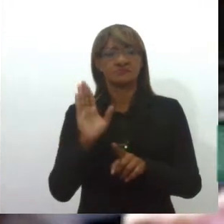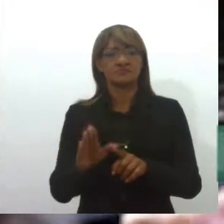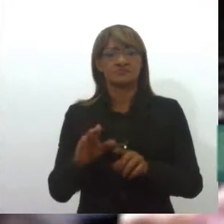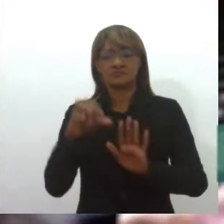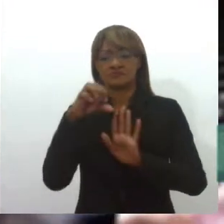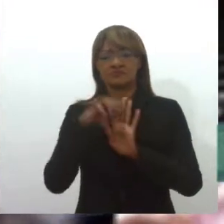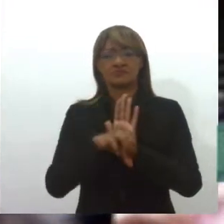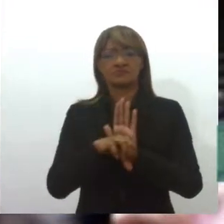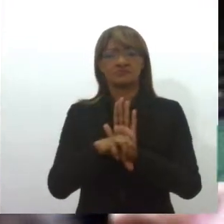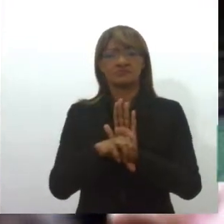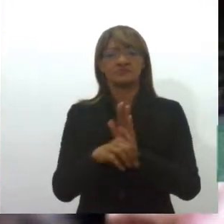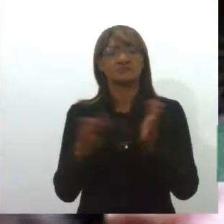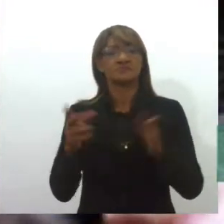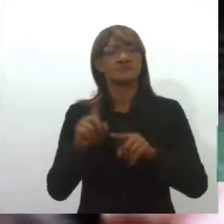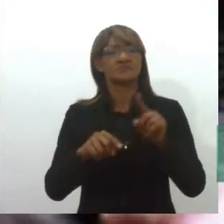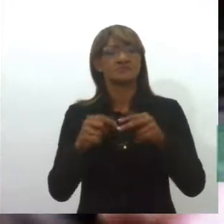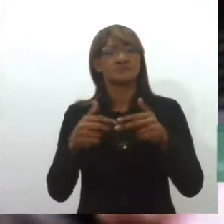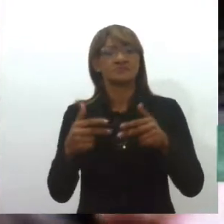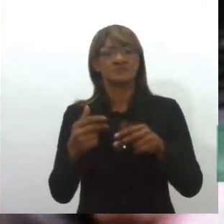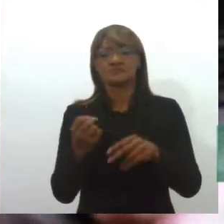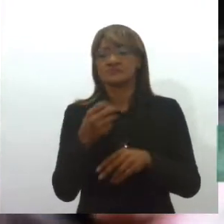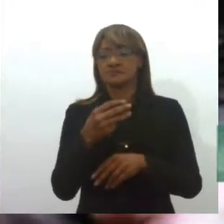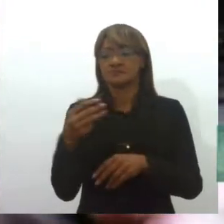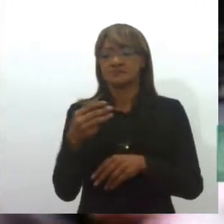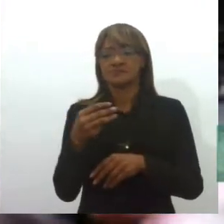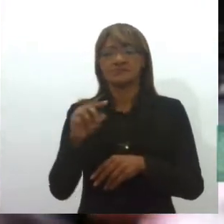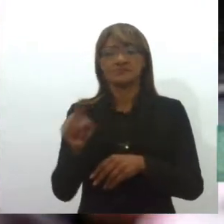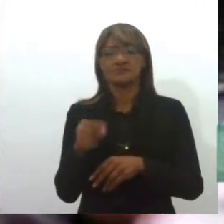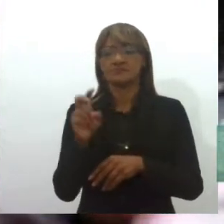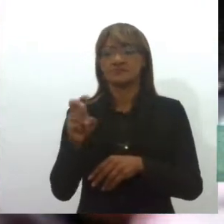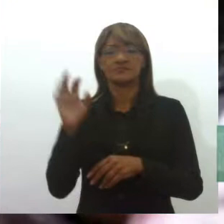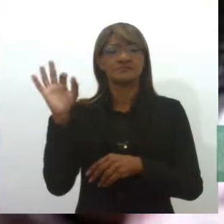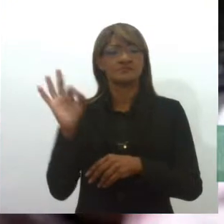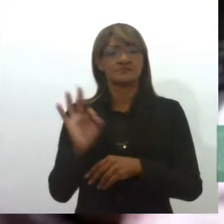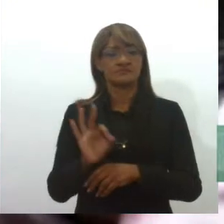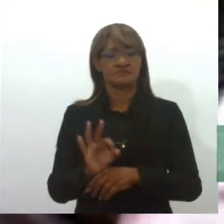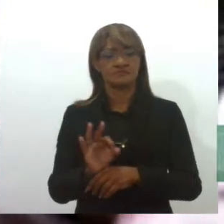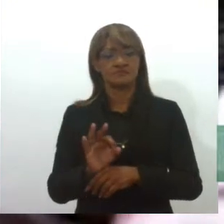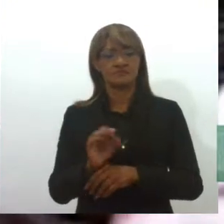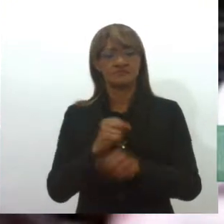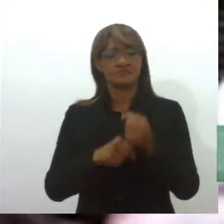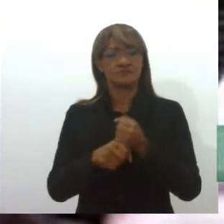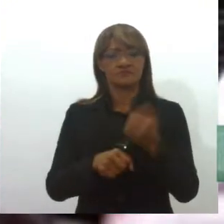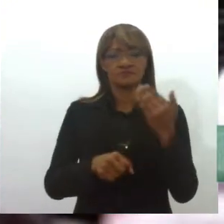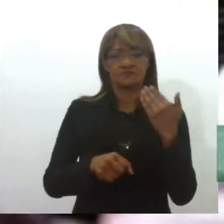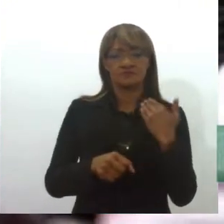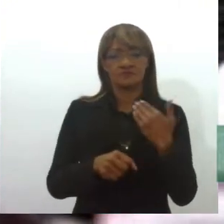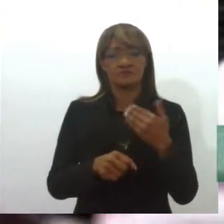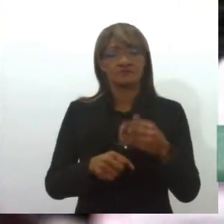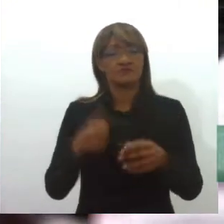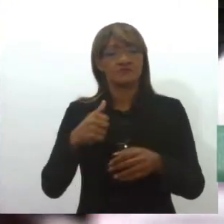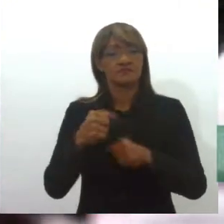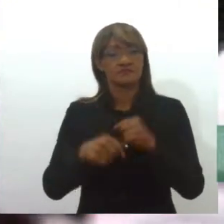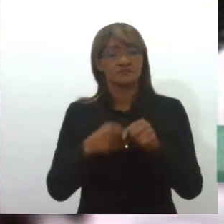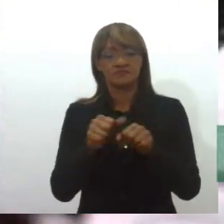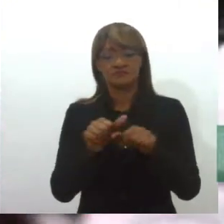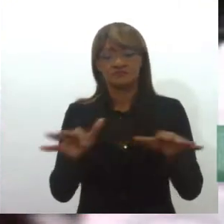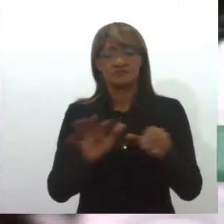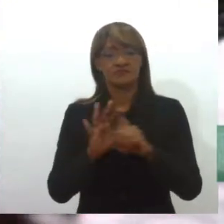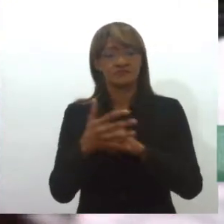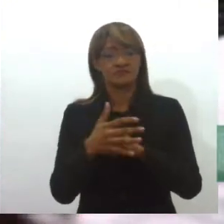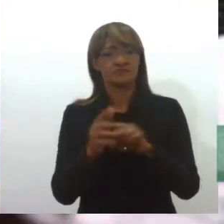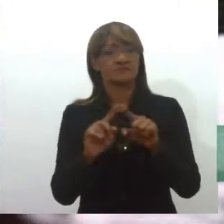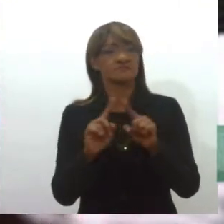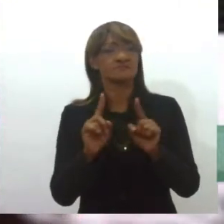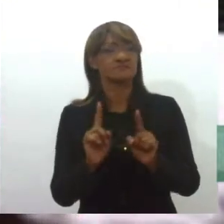mostram um crescimento de 33,5% em relação ao ano anterior, o primeiro ano da pandemia. Mas a